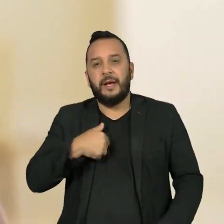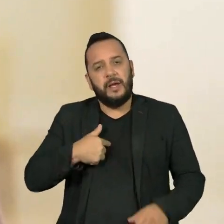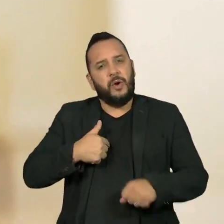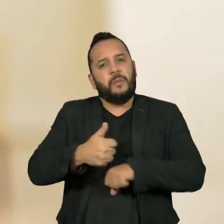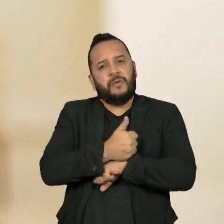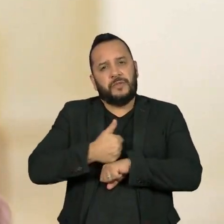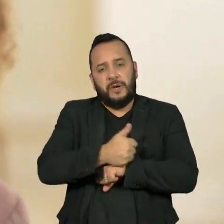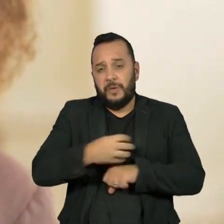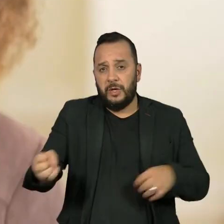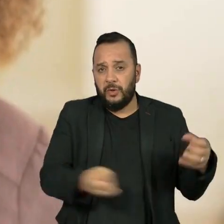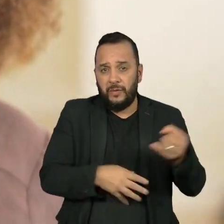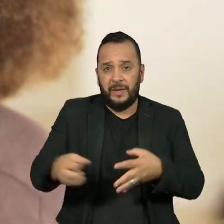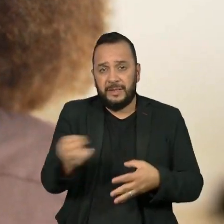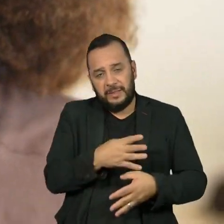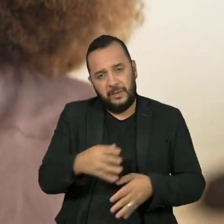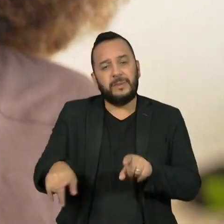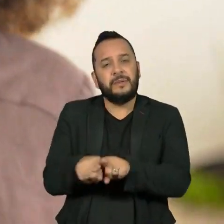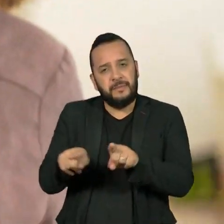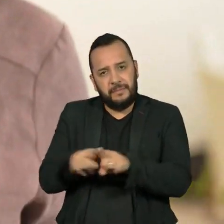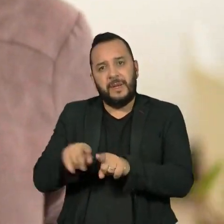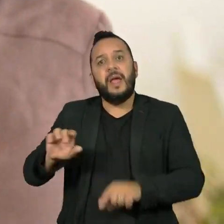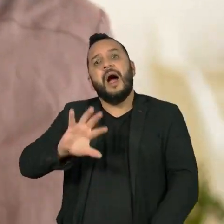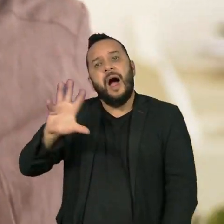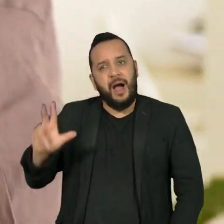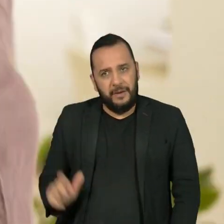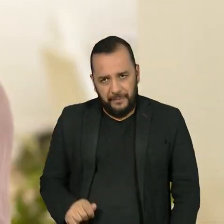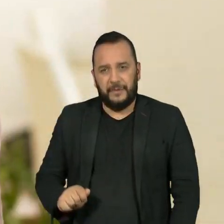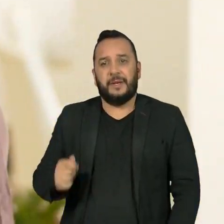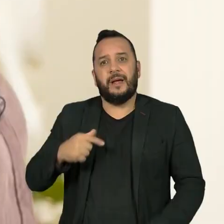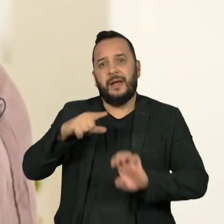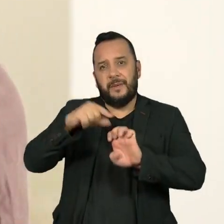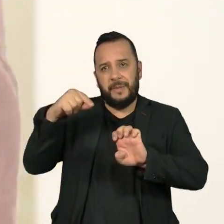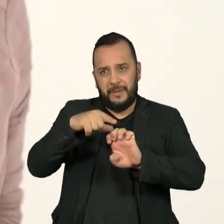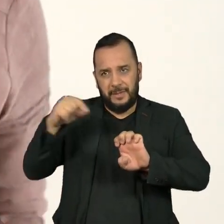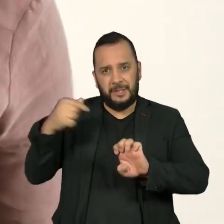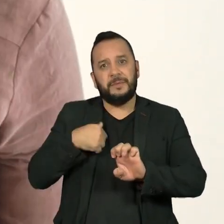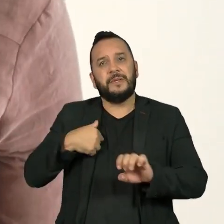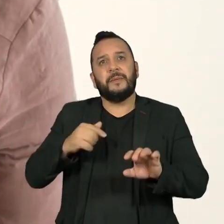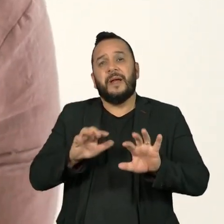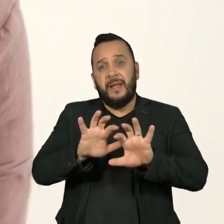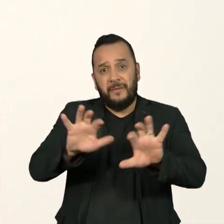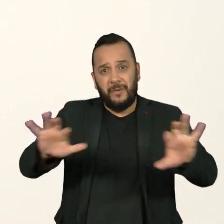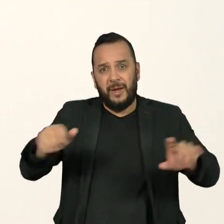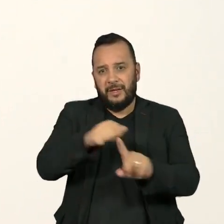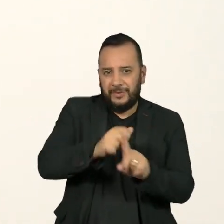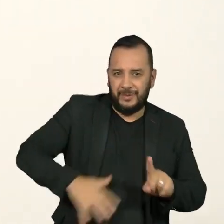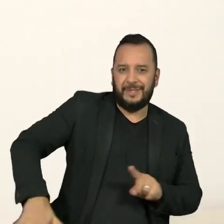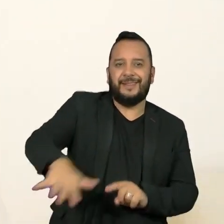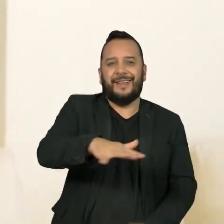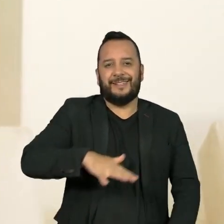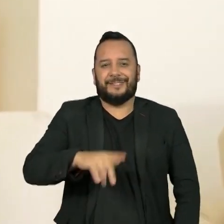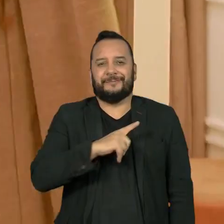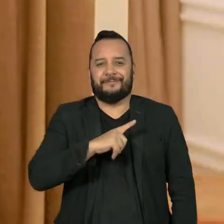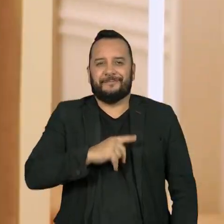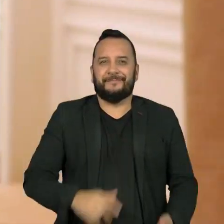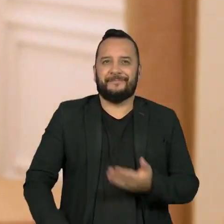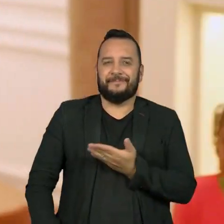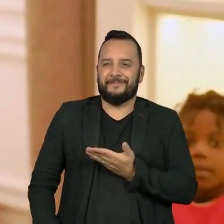africano, empreendedorismo e impacto social. Eu sou Sawane Bispo.